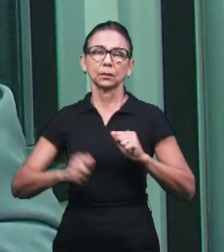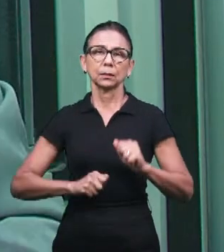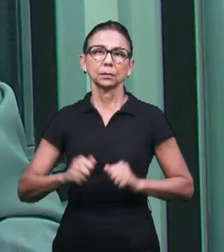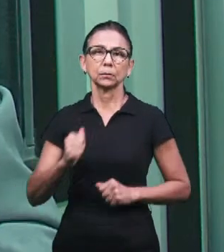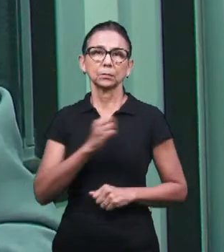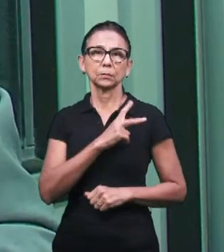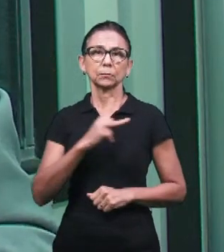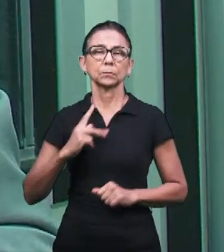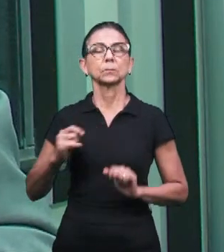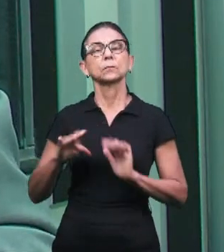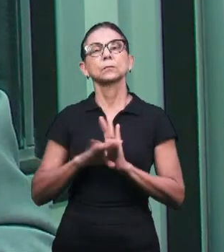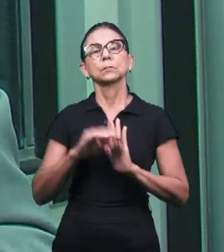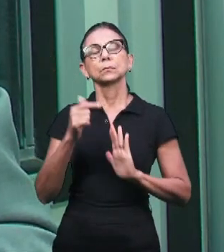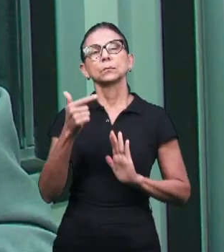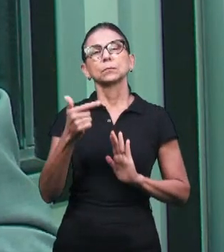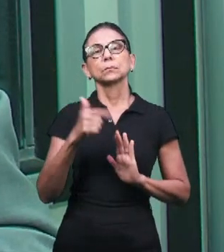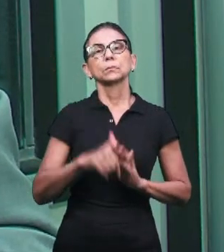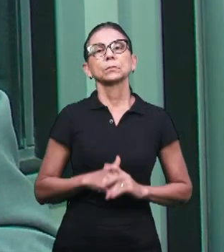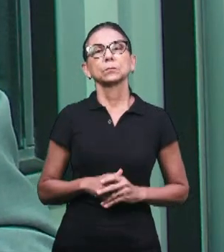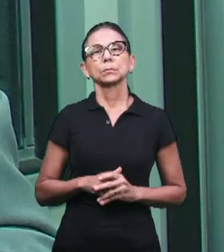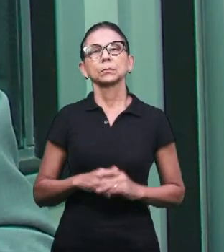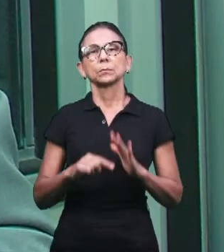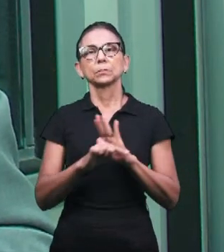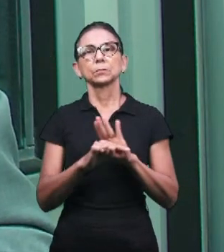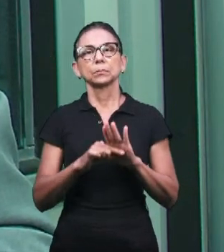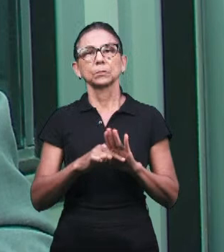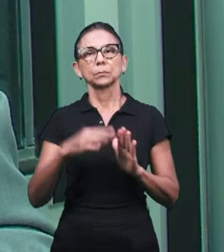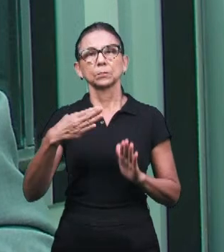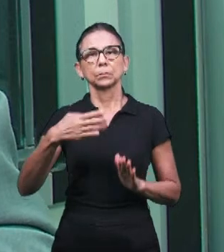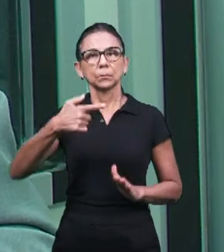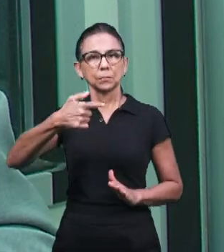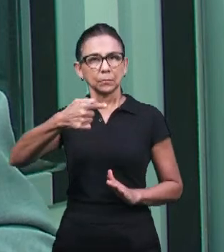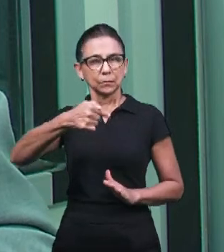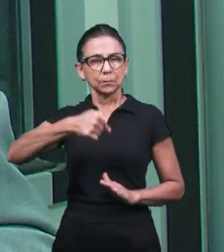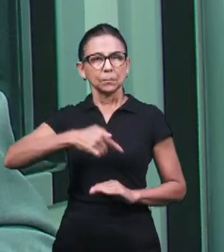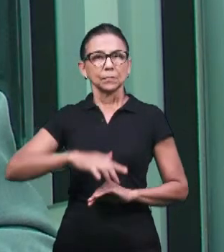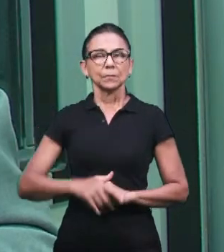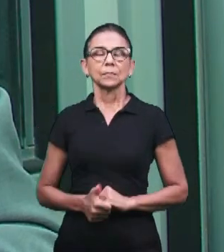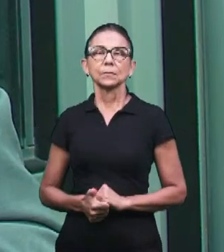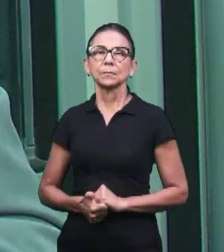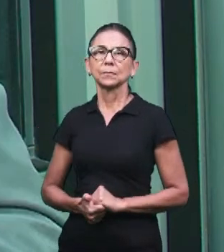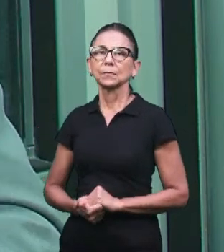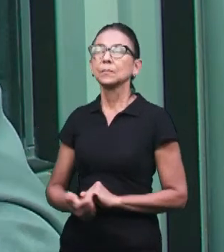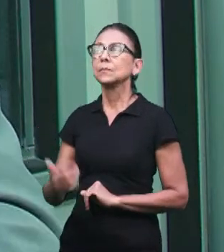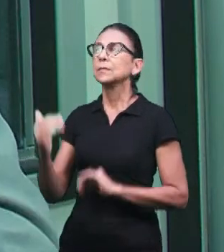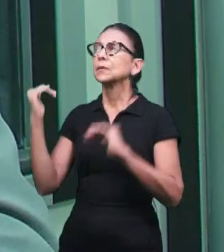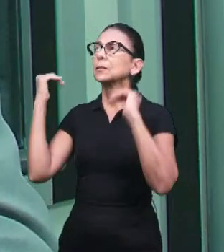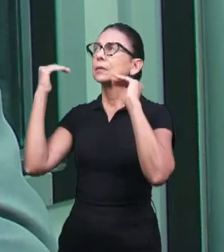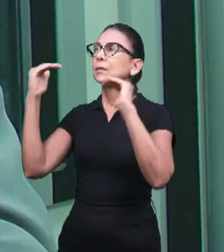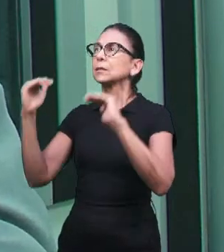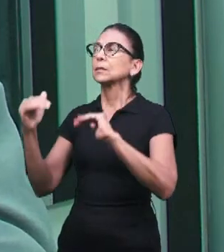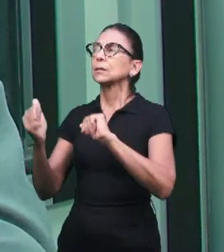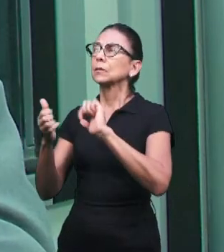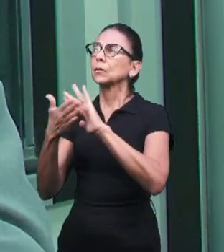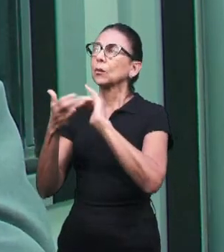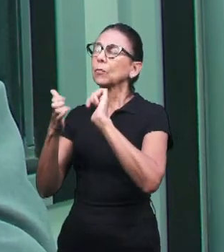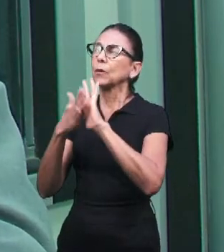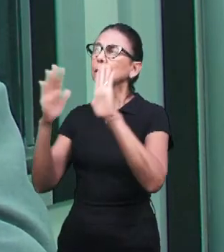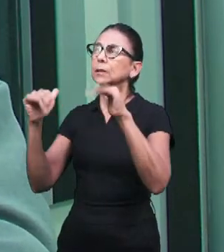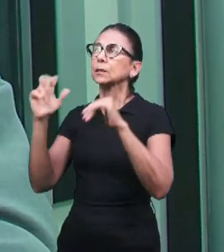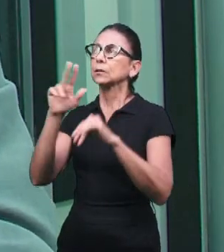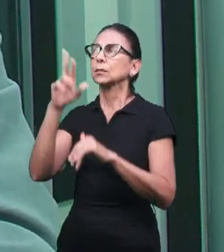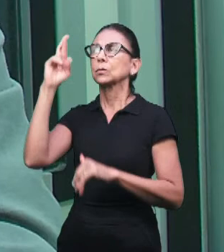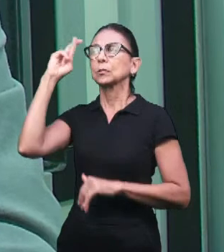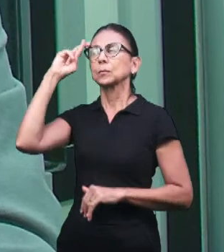no capítulo 2, no versículo 47, que diz: louvando a Deus e caindo na graça de todo o povo. Foi o